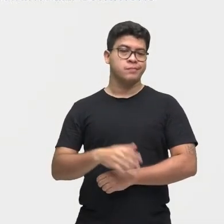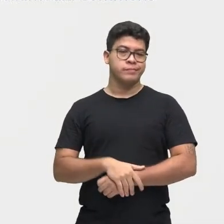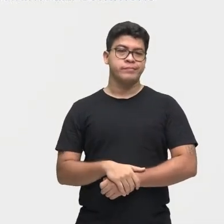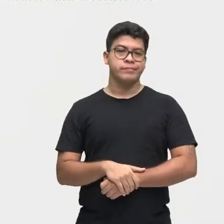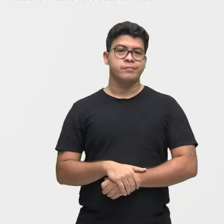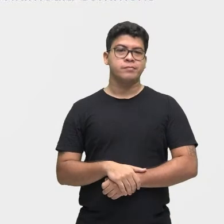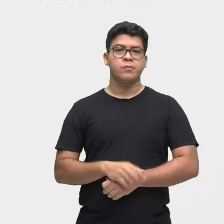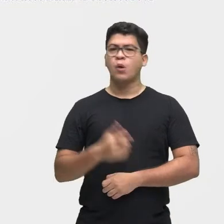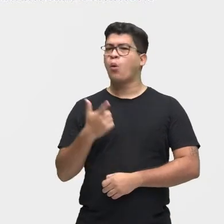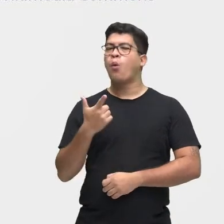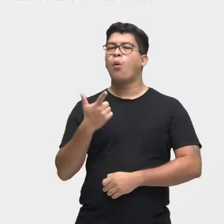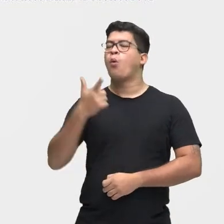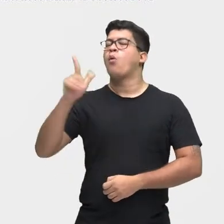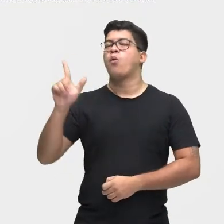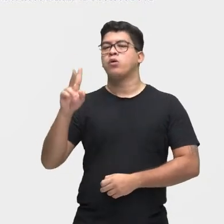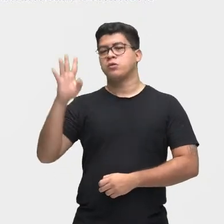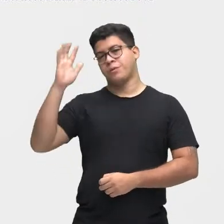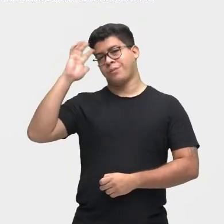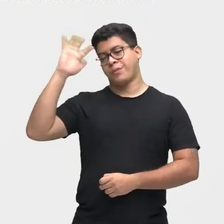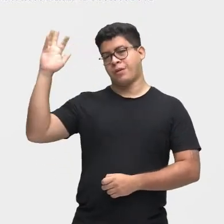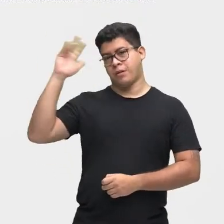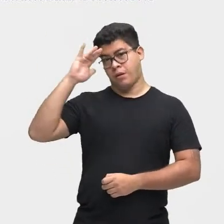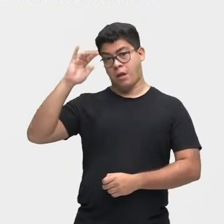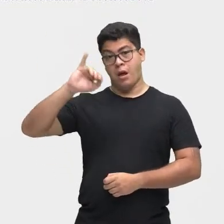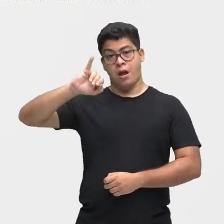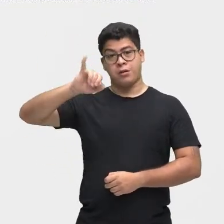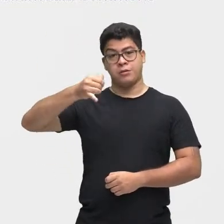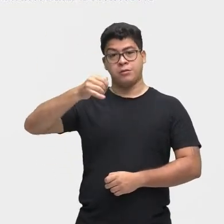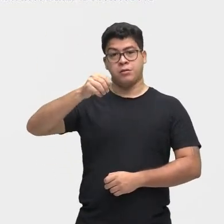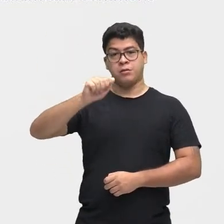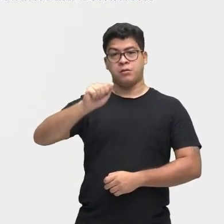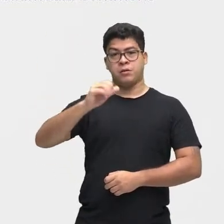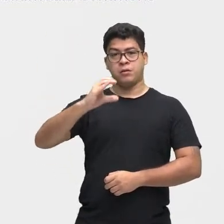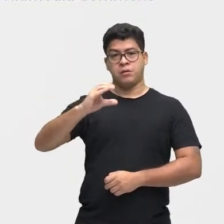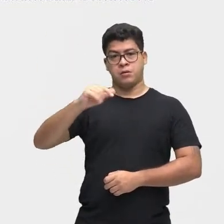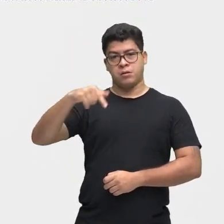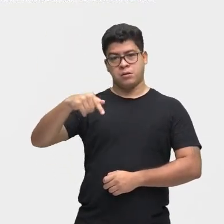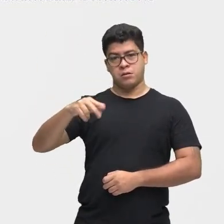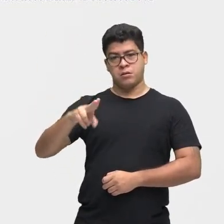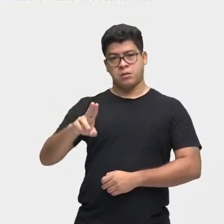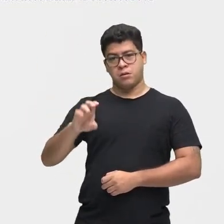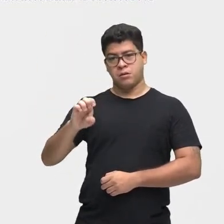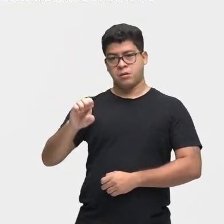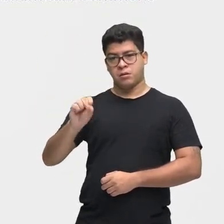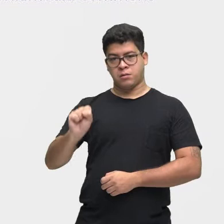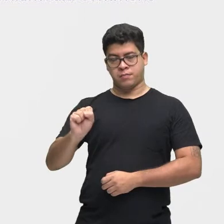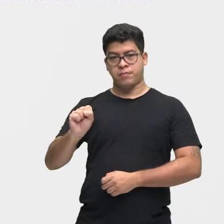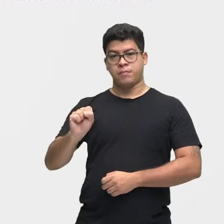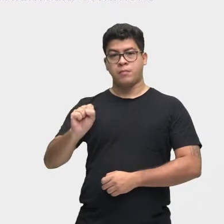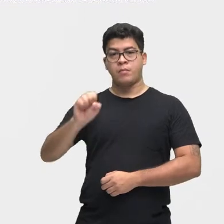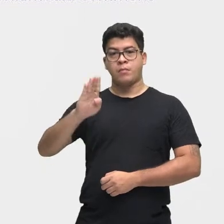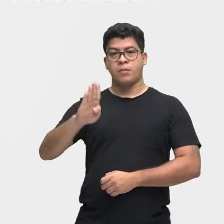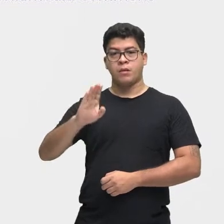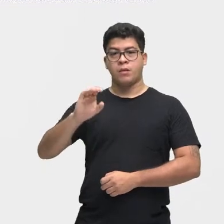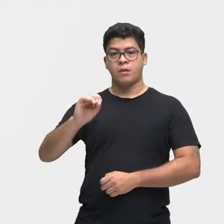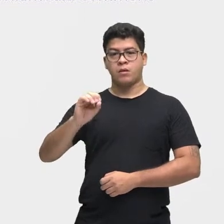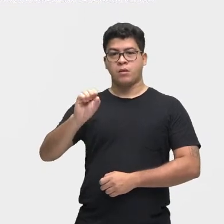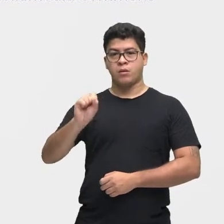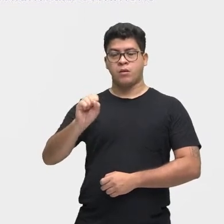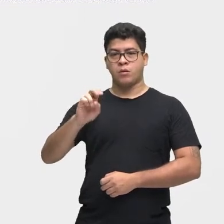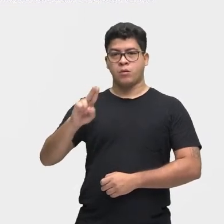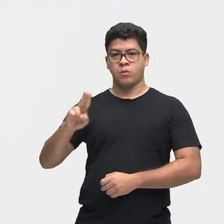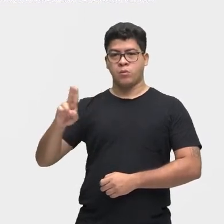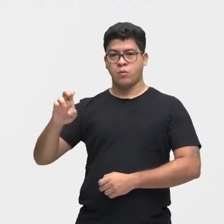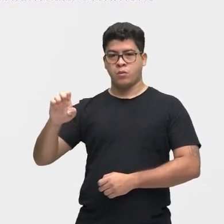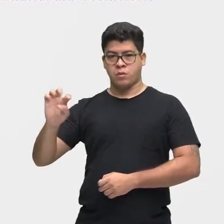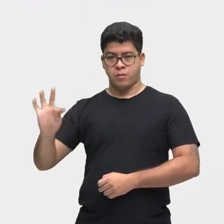outro pensador aí, pensador desse período do absolutismo, teórico absolutista, que é o Jacques Rousseau. Ele